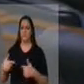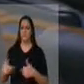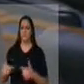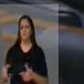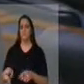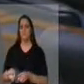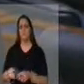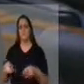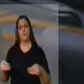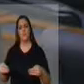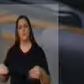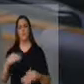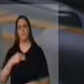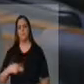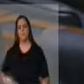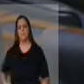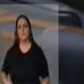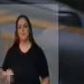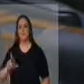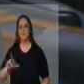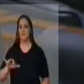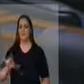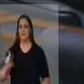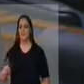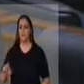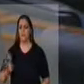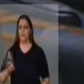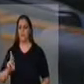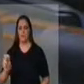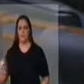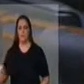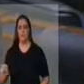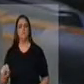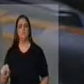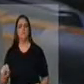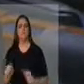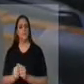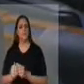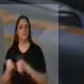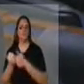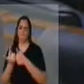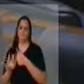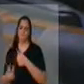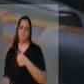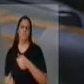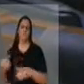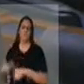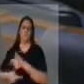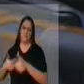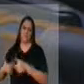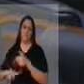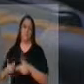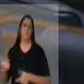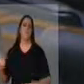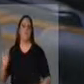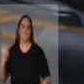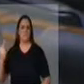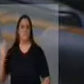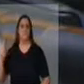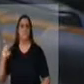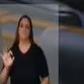o ministro Ricardo Barros vem fazendo à frente do Ministério da Saúde, juntamente com toda uma equipe, certamente muito